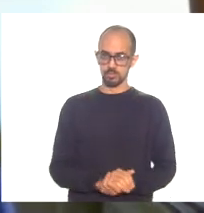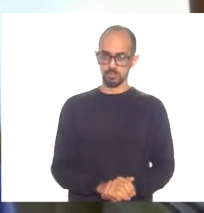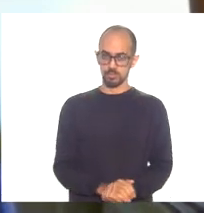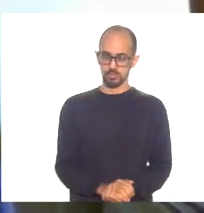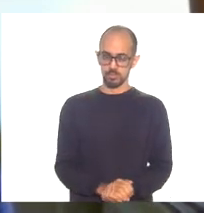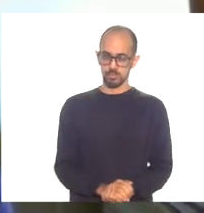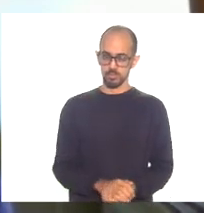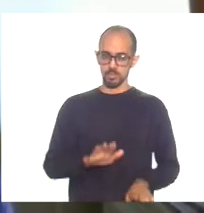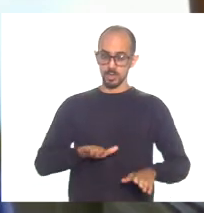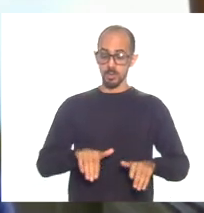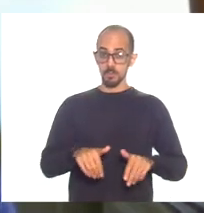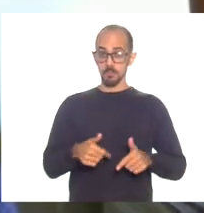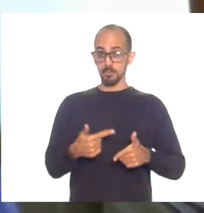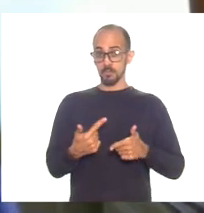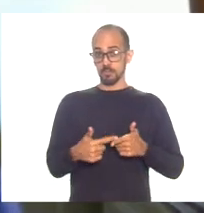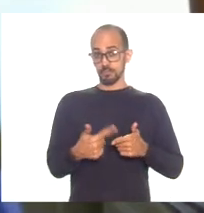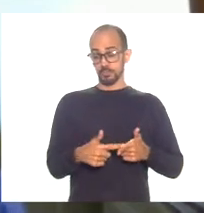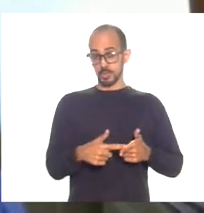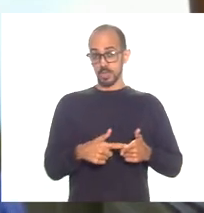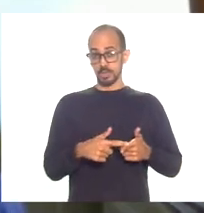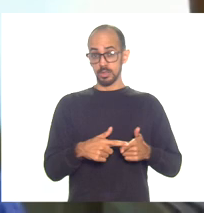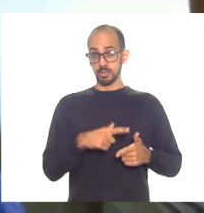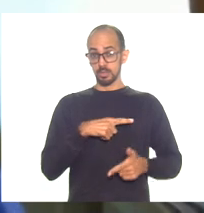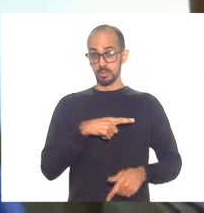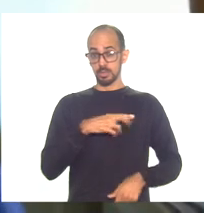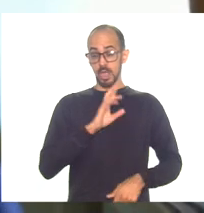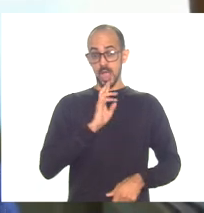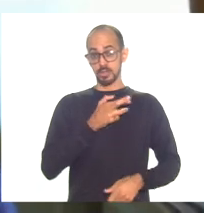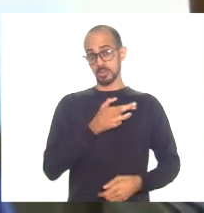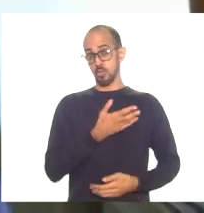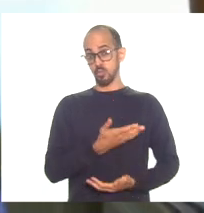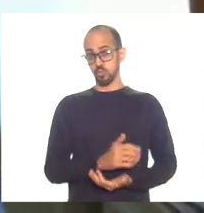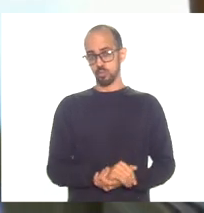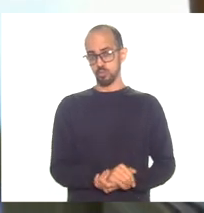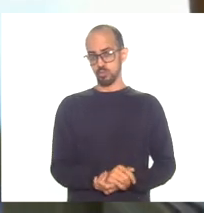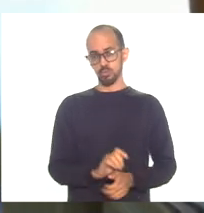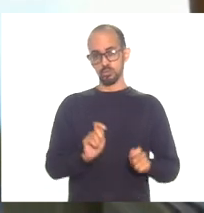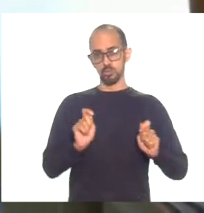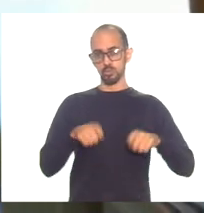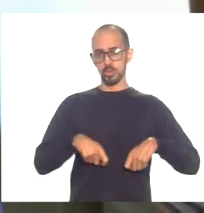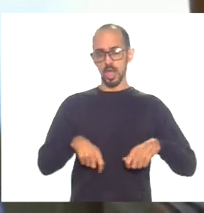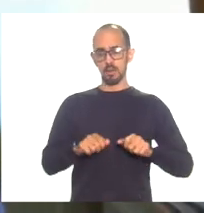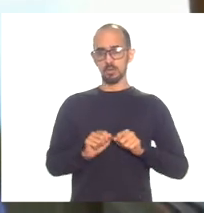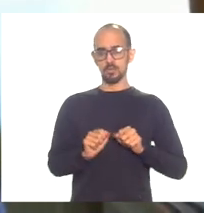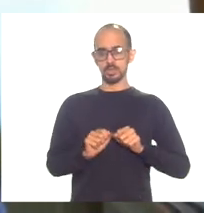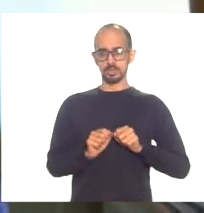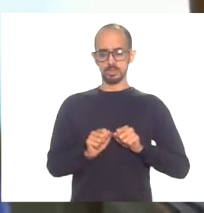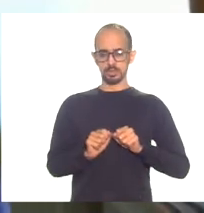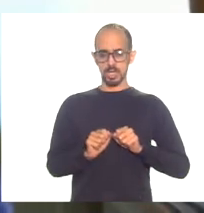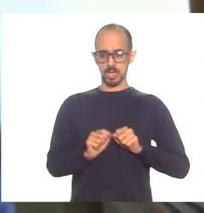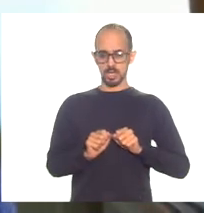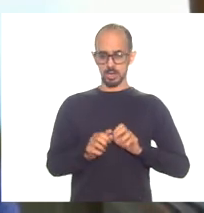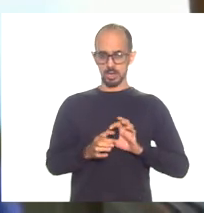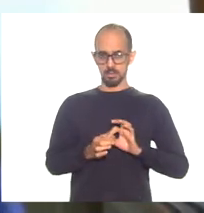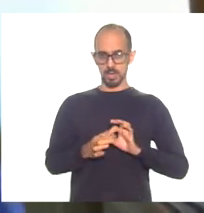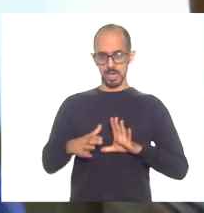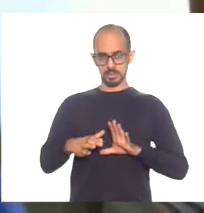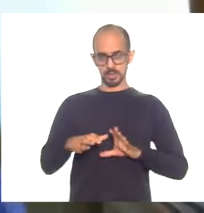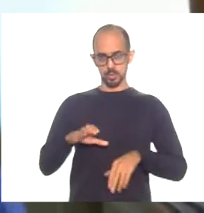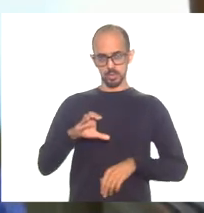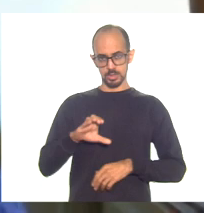porque tem ele razão. Não dá para fazer a concessão da